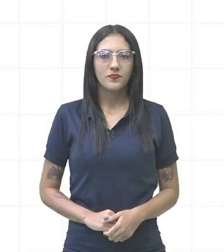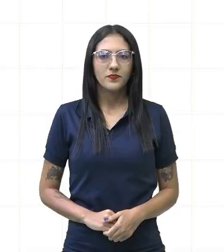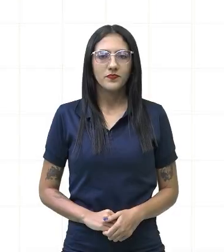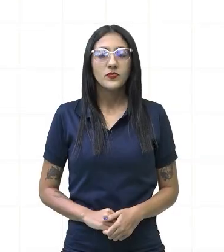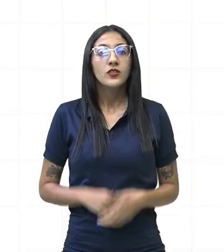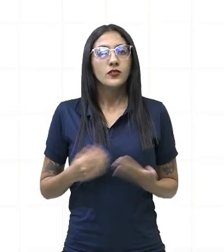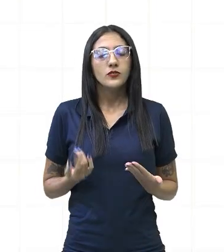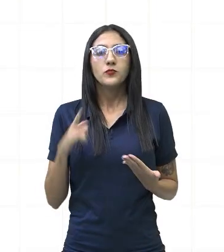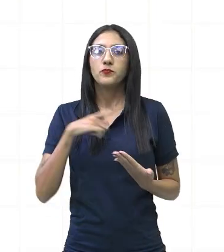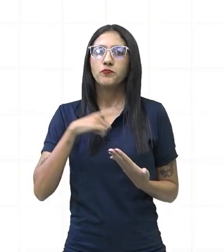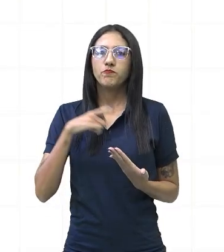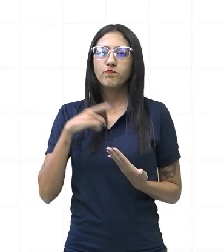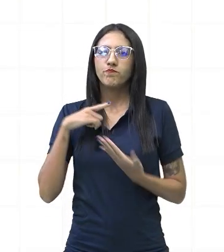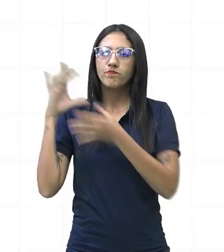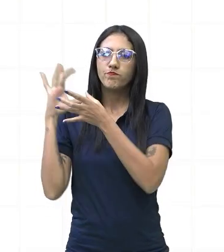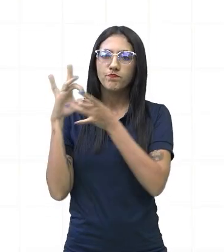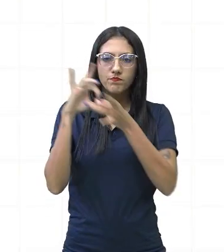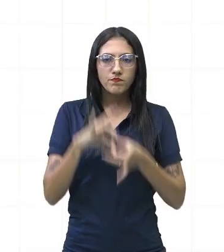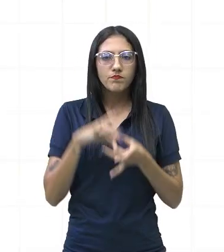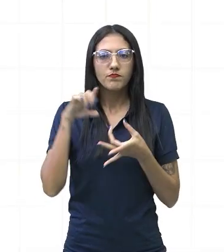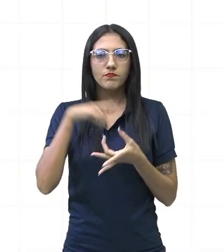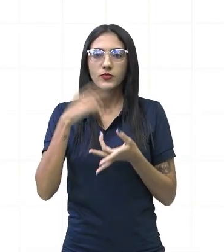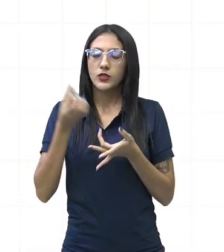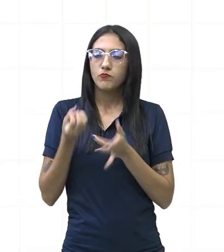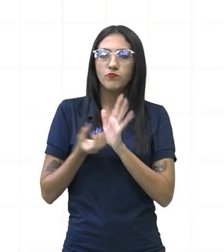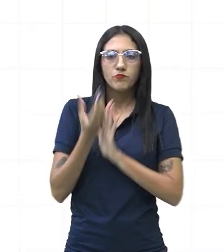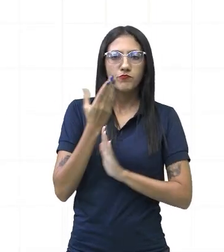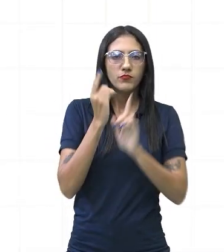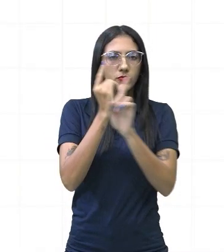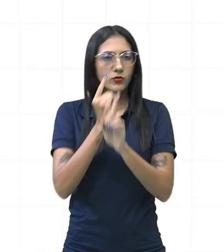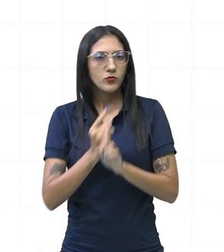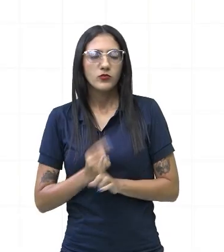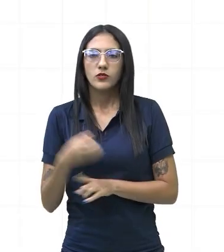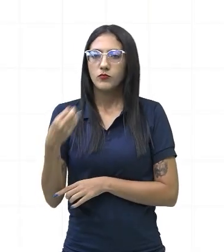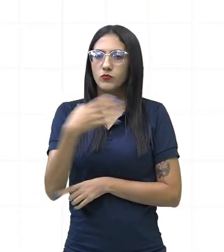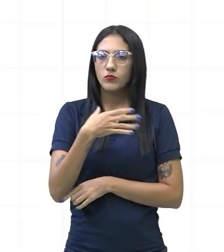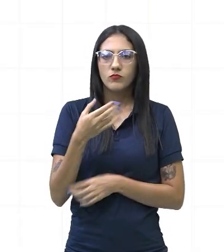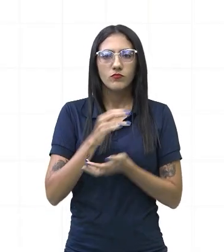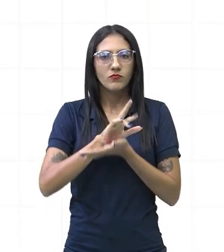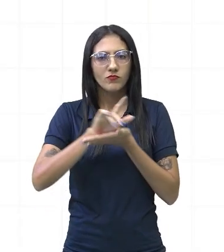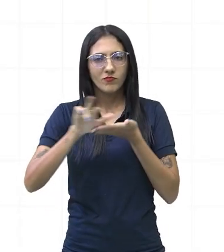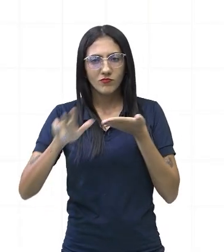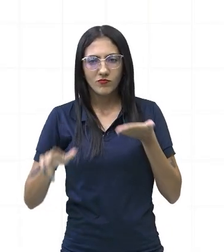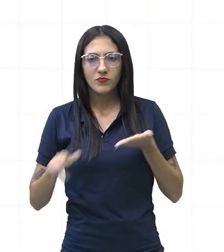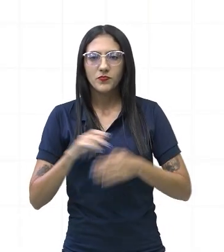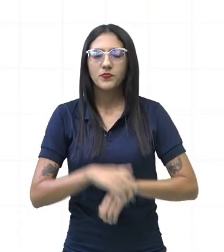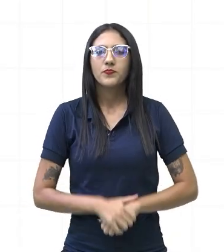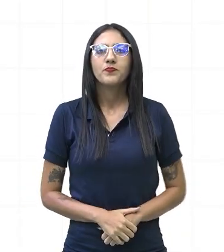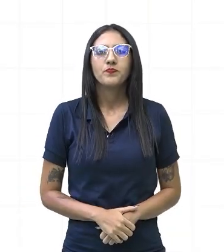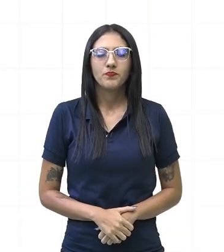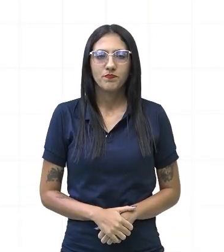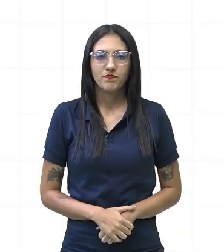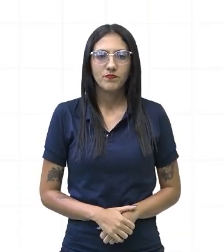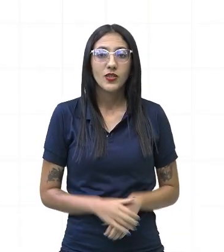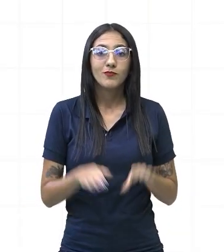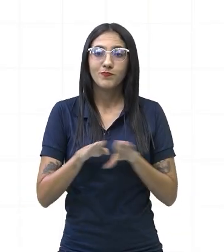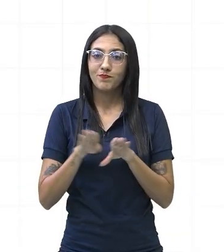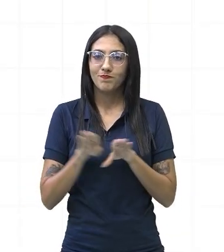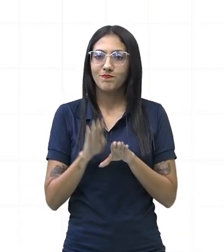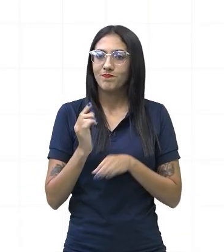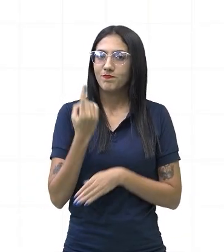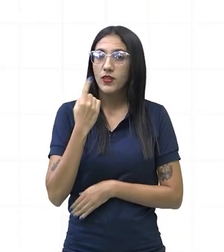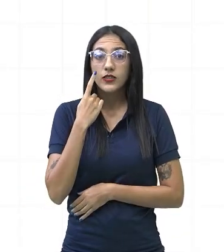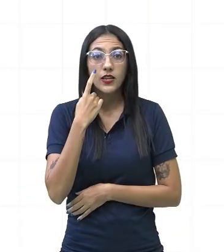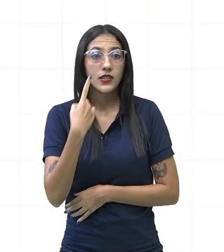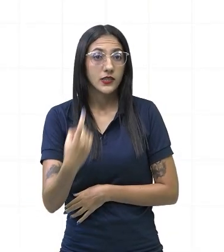a desvendar aqui, né, era geológica, pertencia, então, o fóssil encontrado, tá? E uma coisa importante que eu preciso